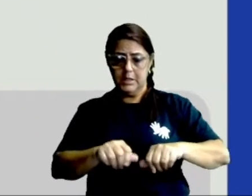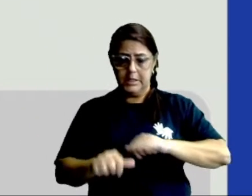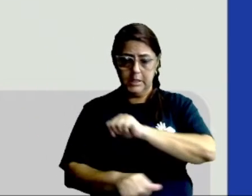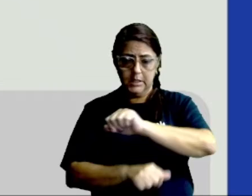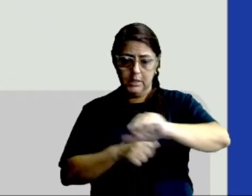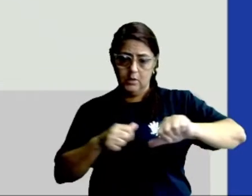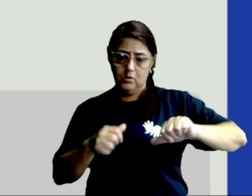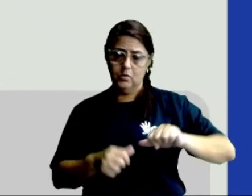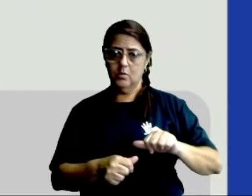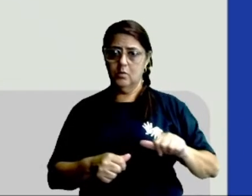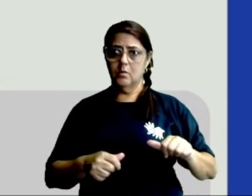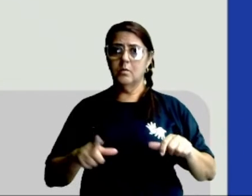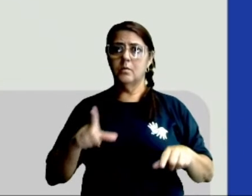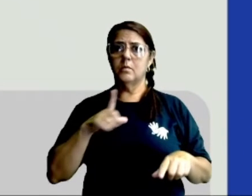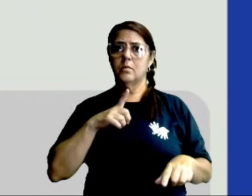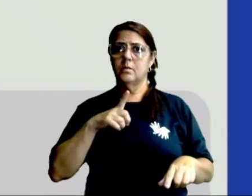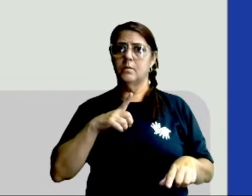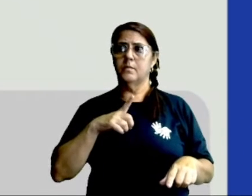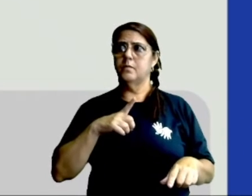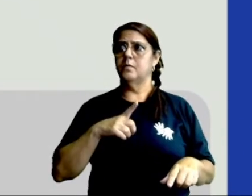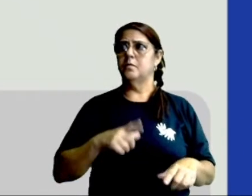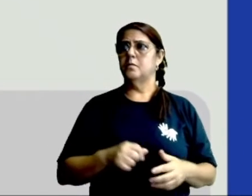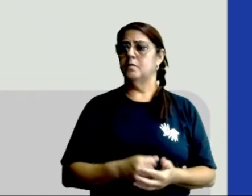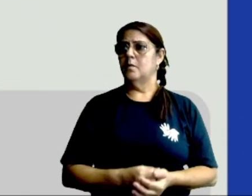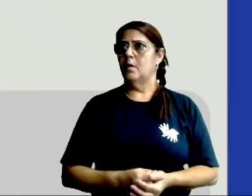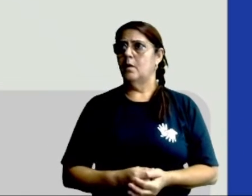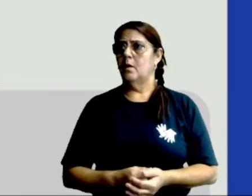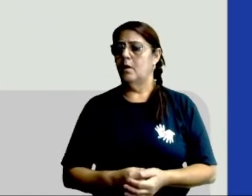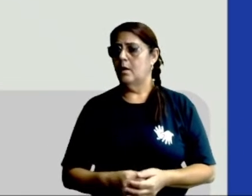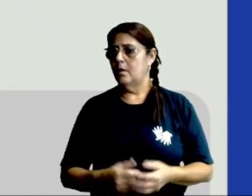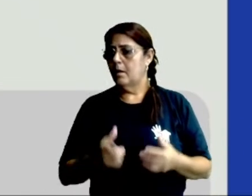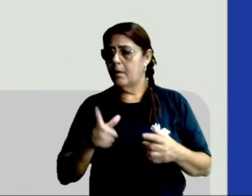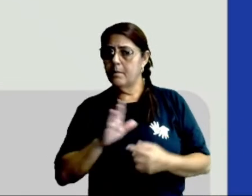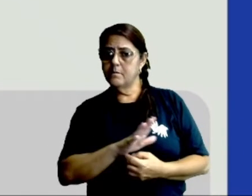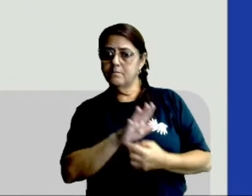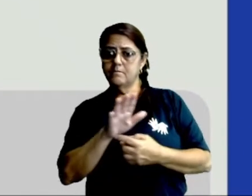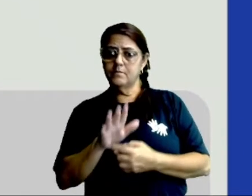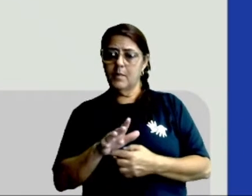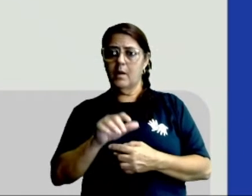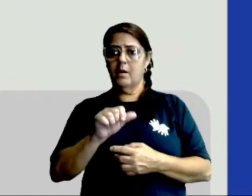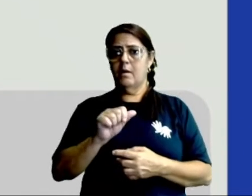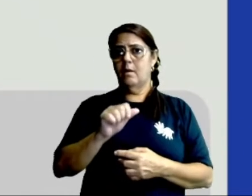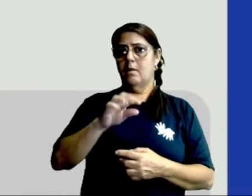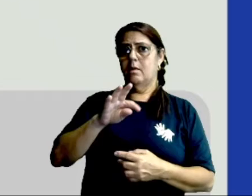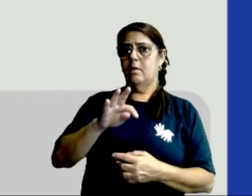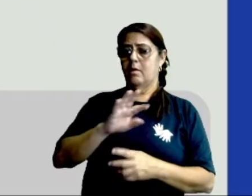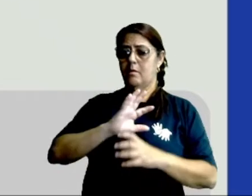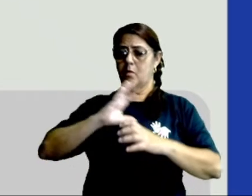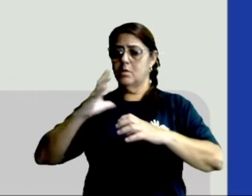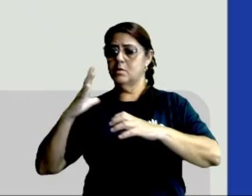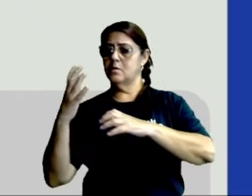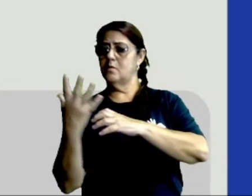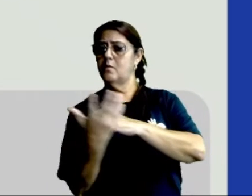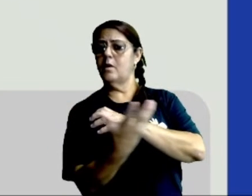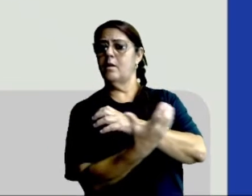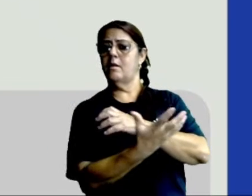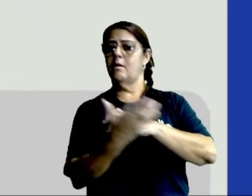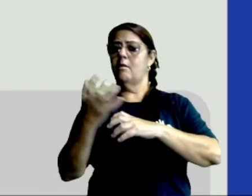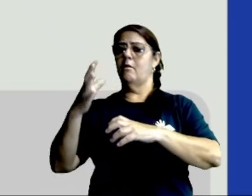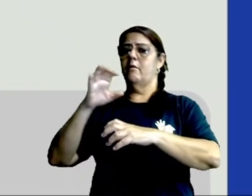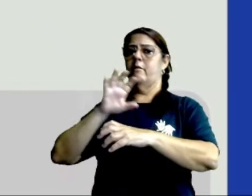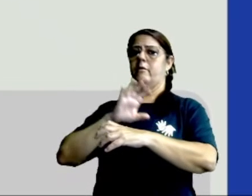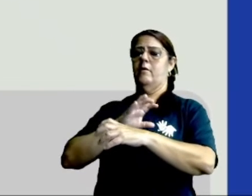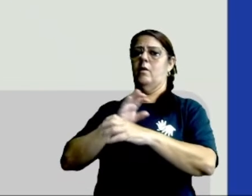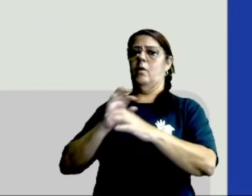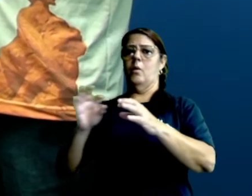ou do imenso aquífero do alto chão, e é colocado em suspensão na atmosfera. Então, somada a